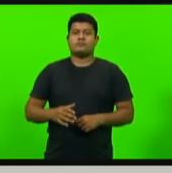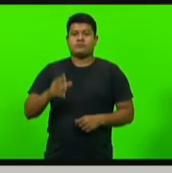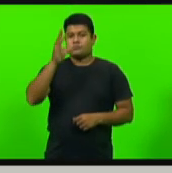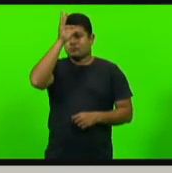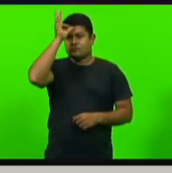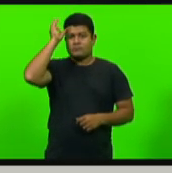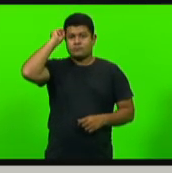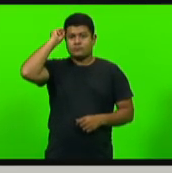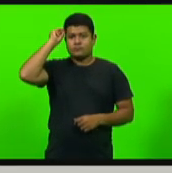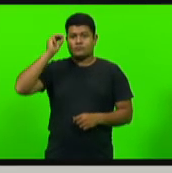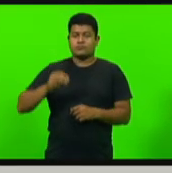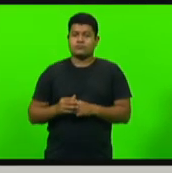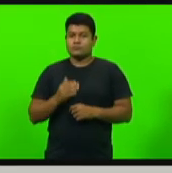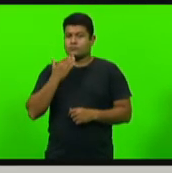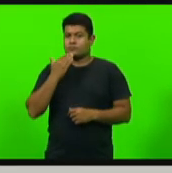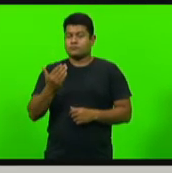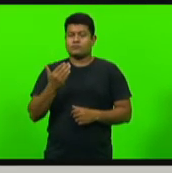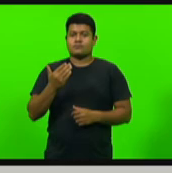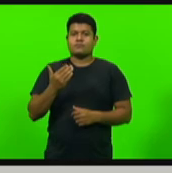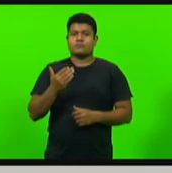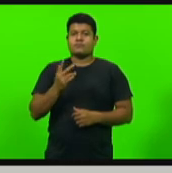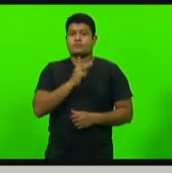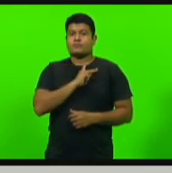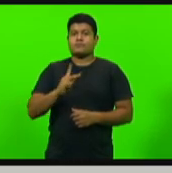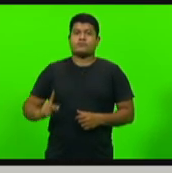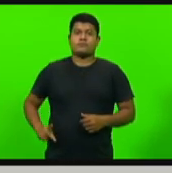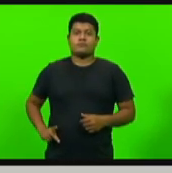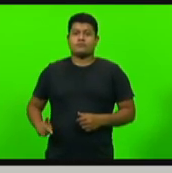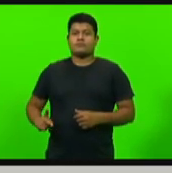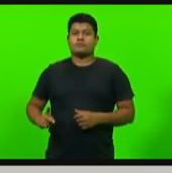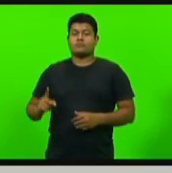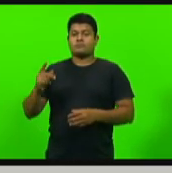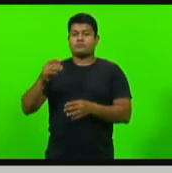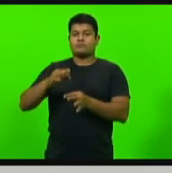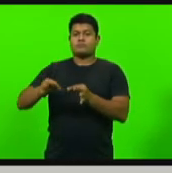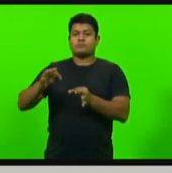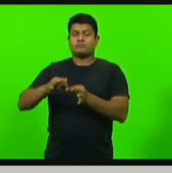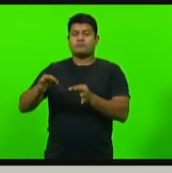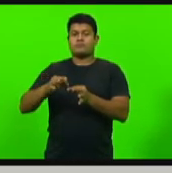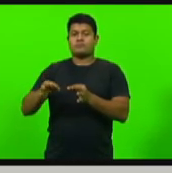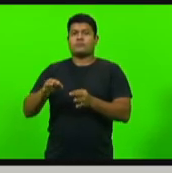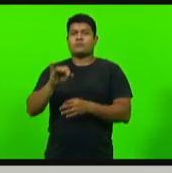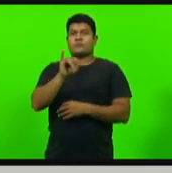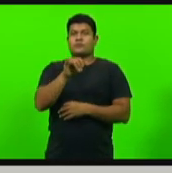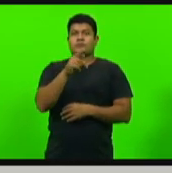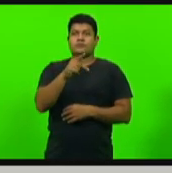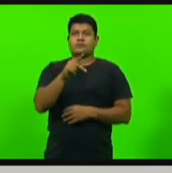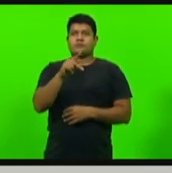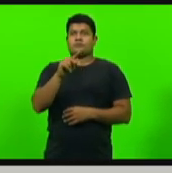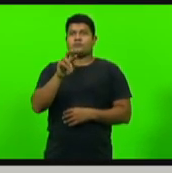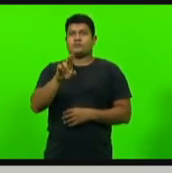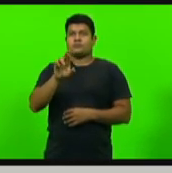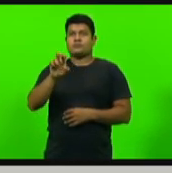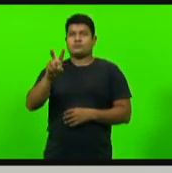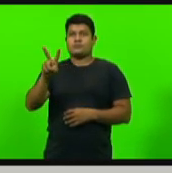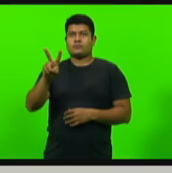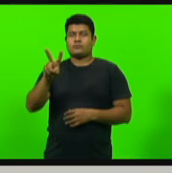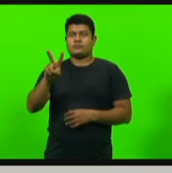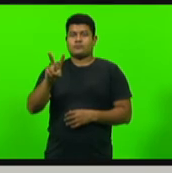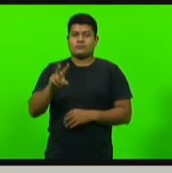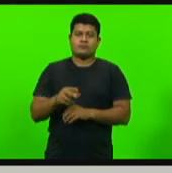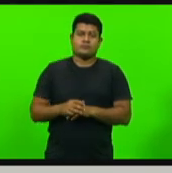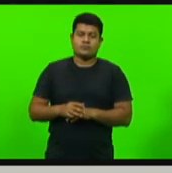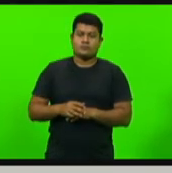Carminati, solicitando ao presidente do Instituto de Previdência do Estado de Santa Catarina